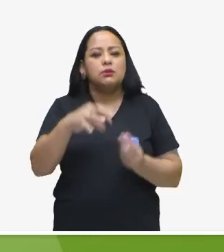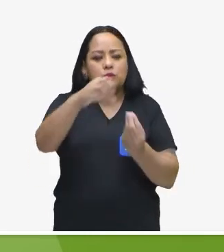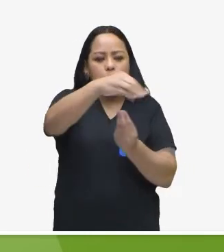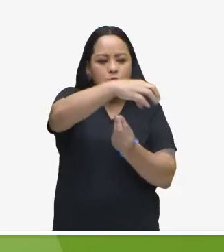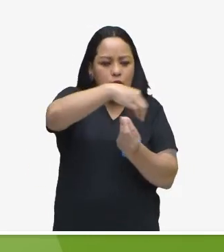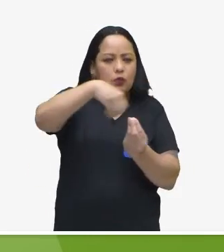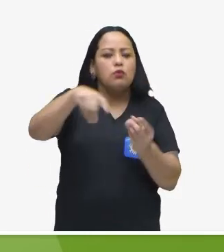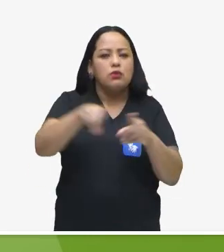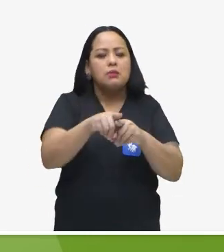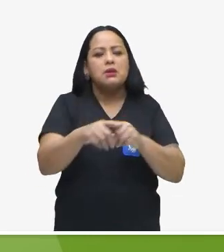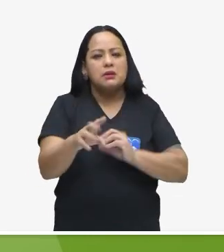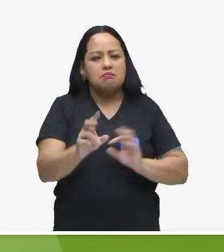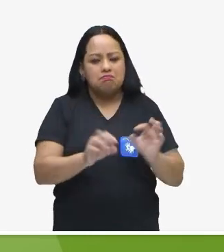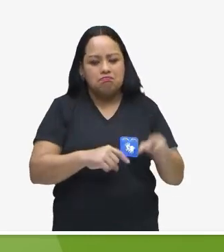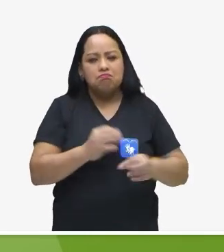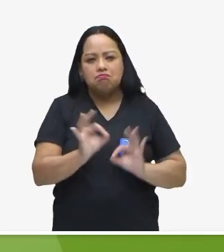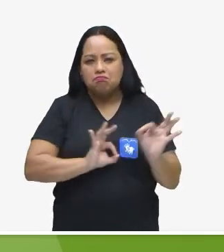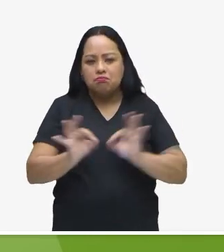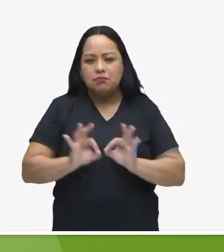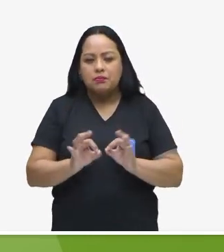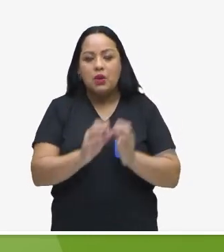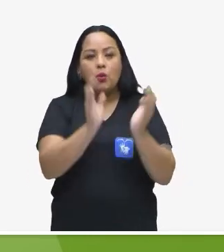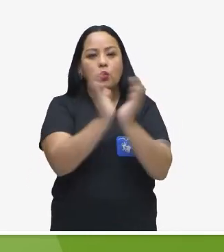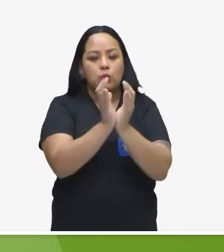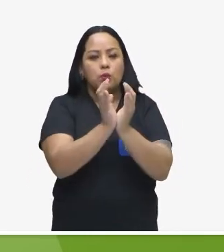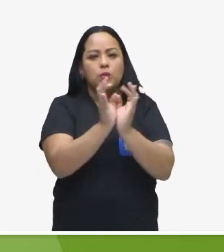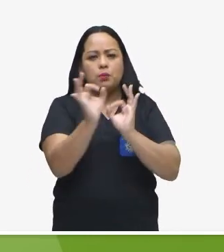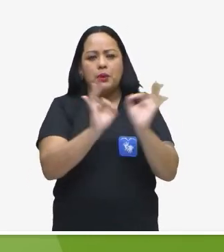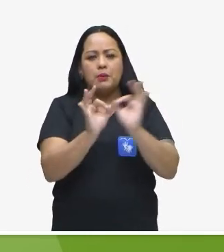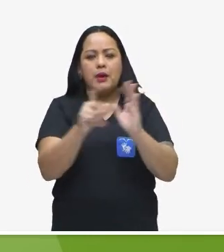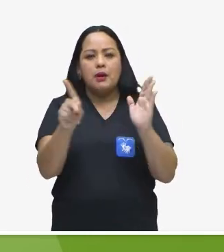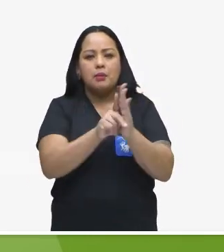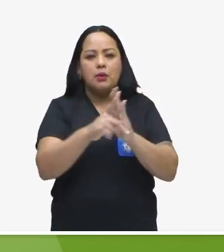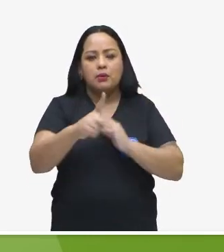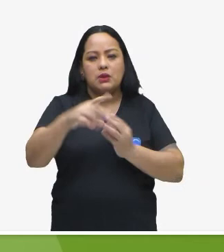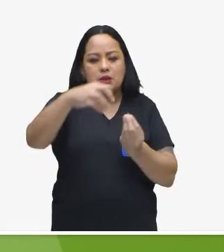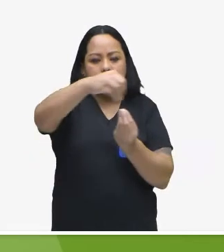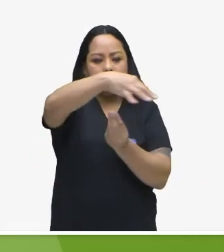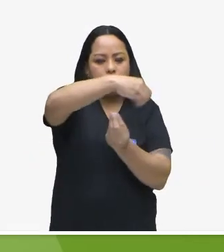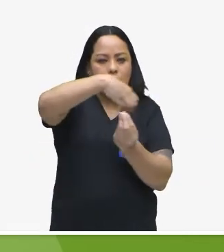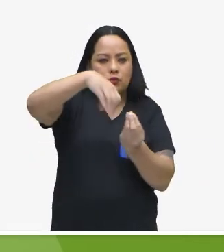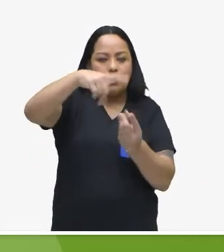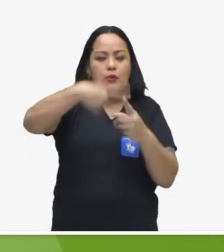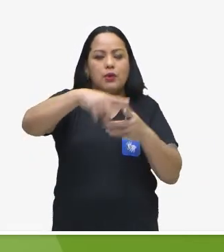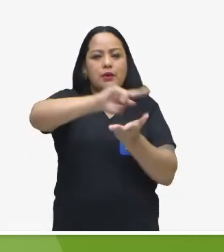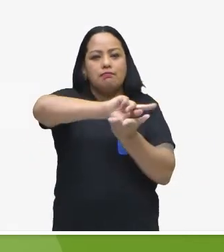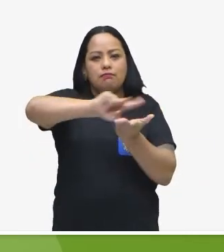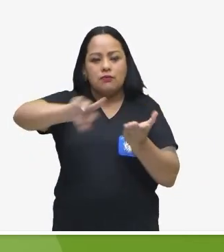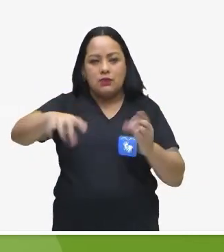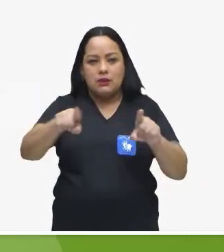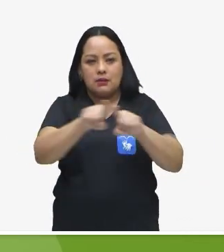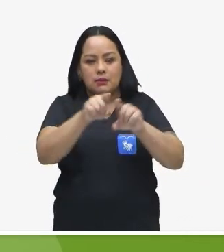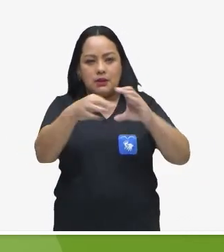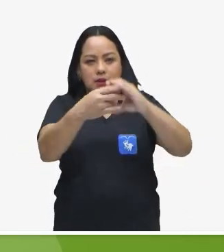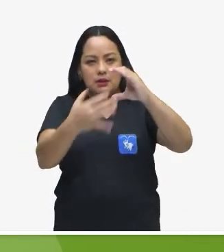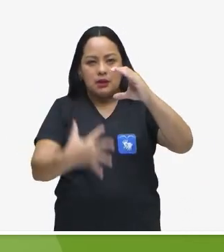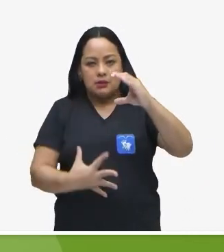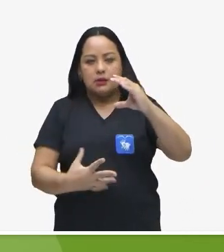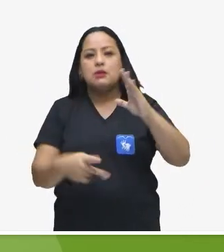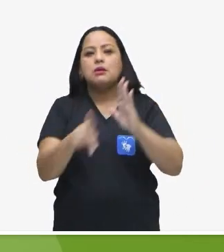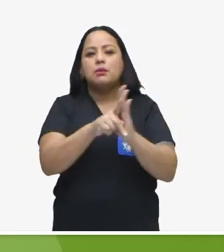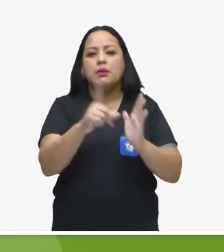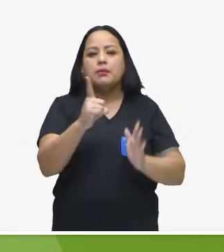fungos foram agrupados em um reino à parte só deles porque eles são bem diversos e têm suas características próprias, tá